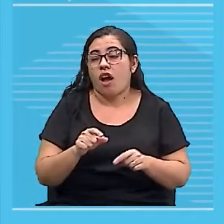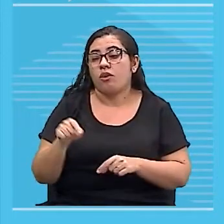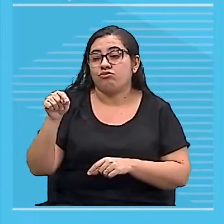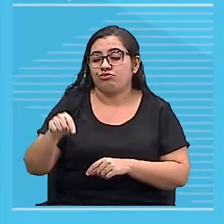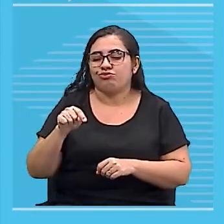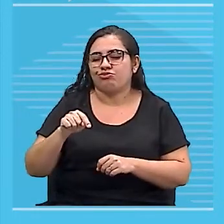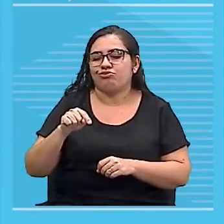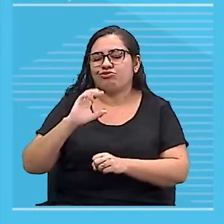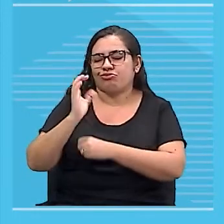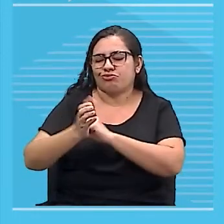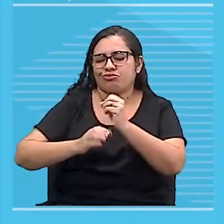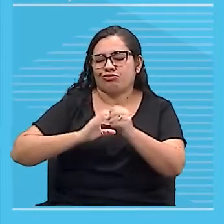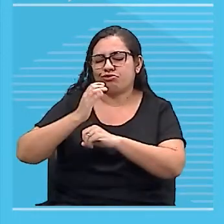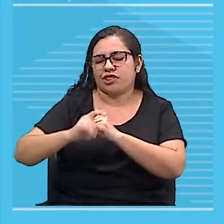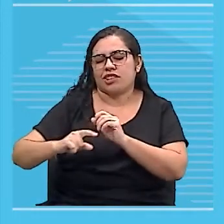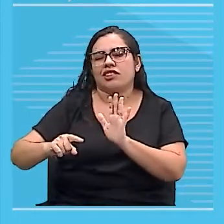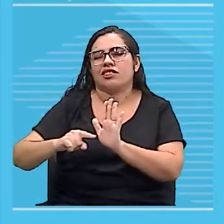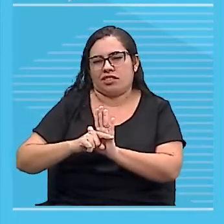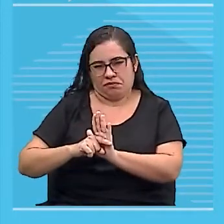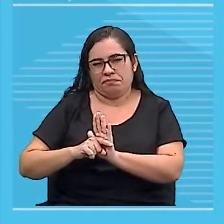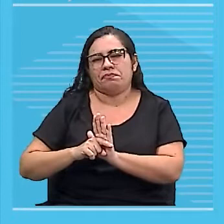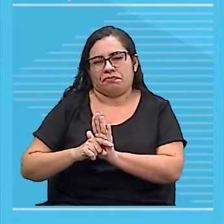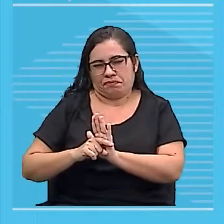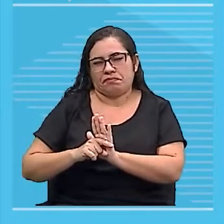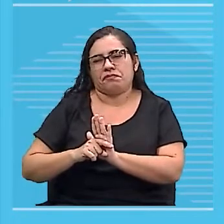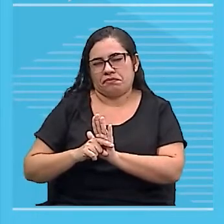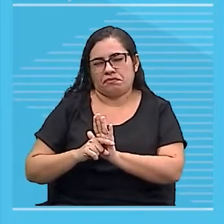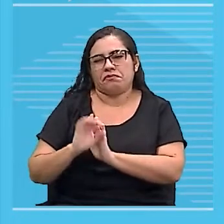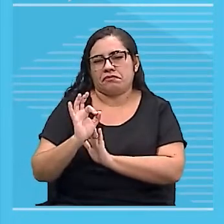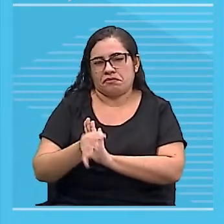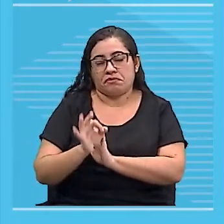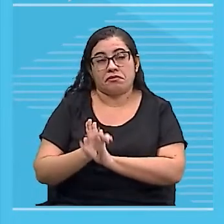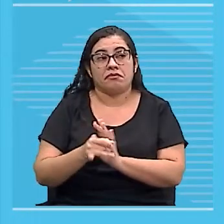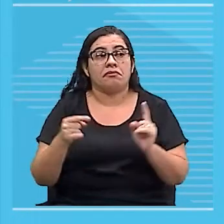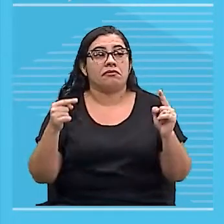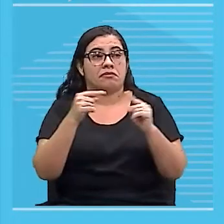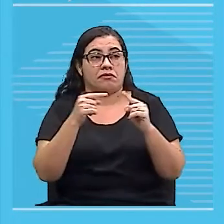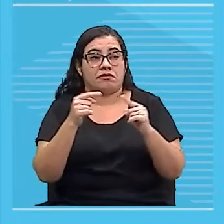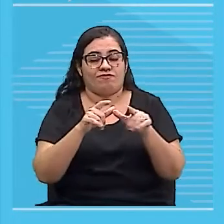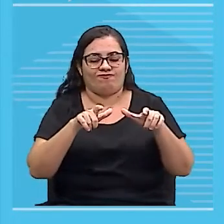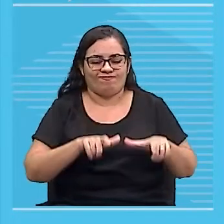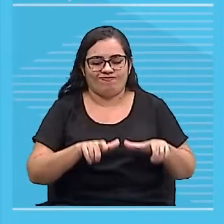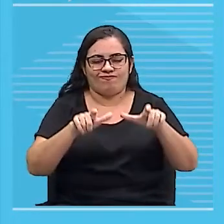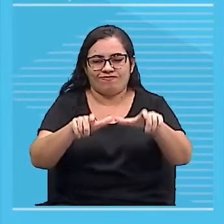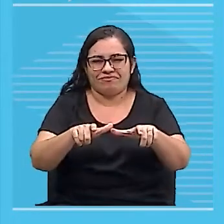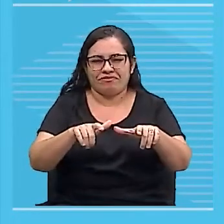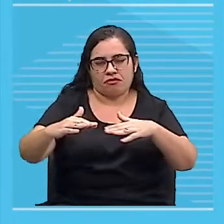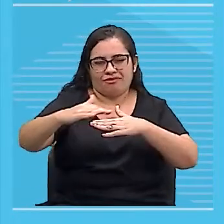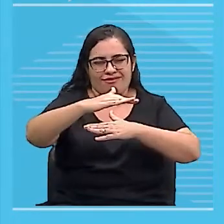cargas negativas que eu vou ter, tá? Por isso que ele é representado por duas plaquinhas